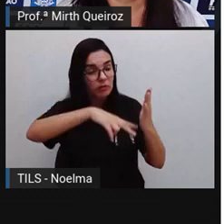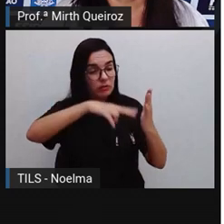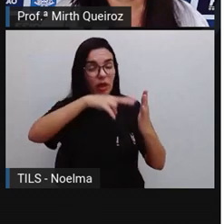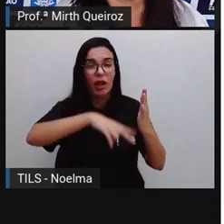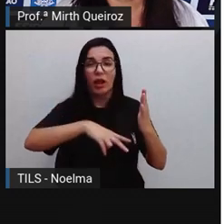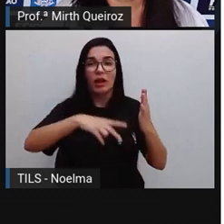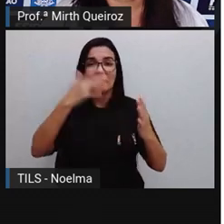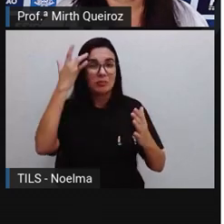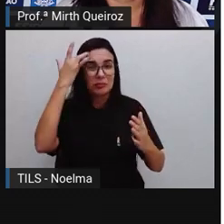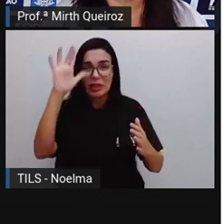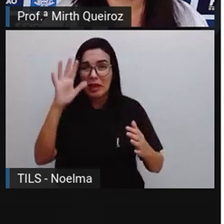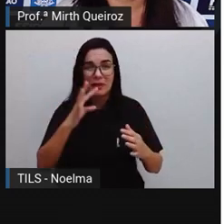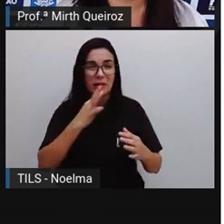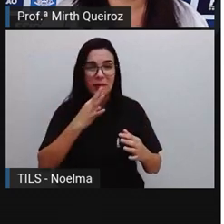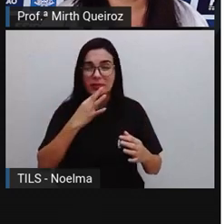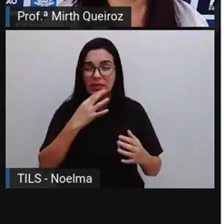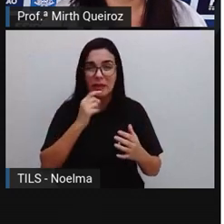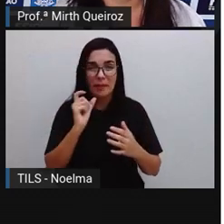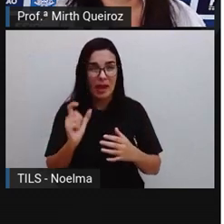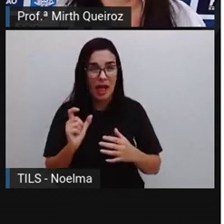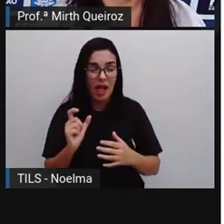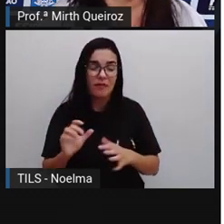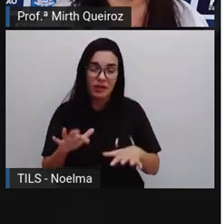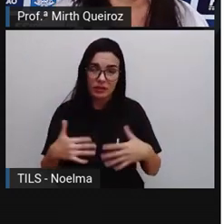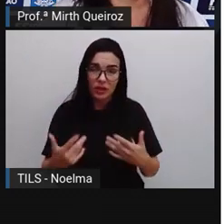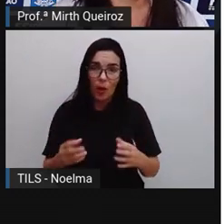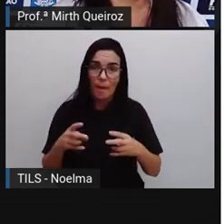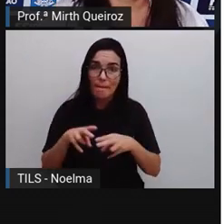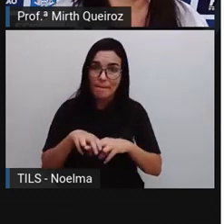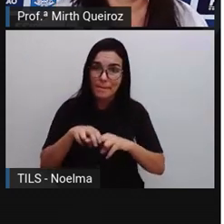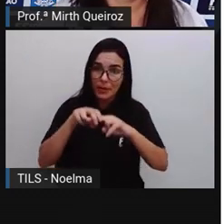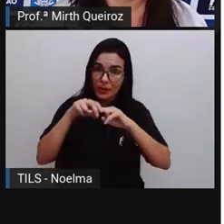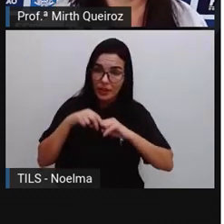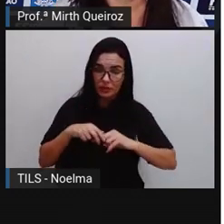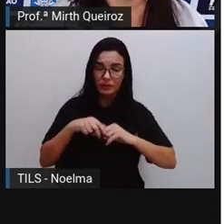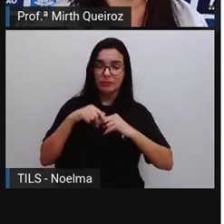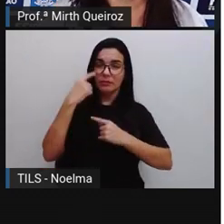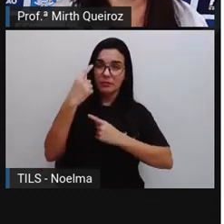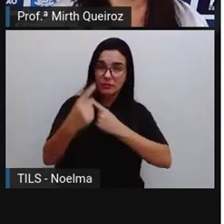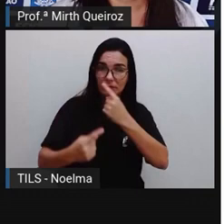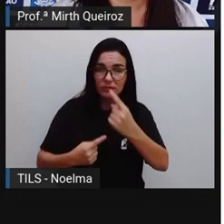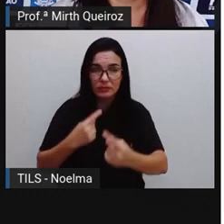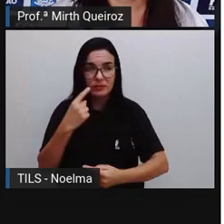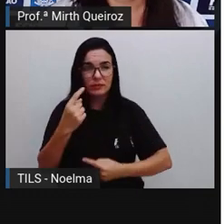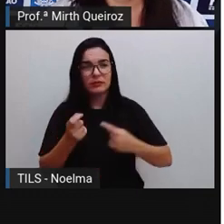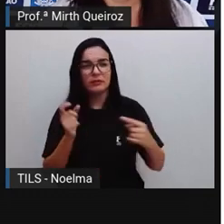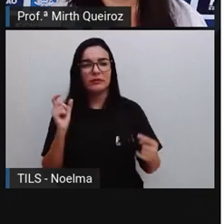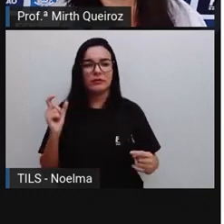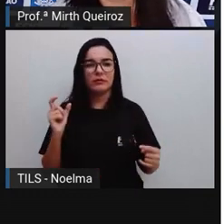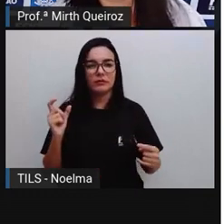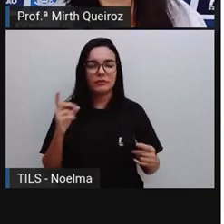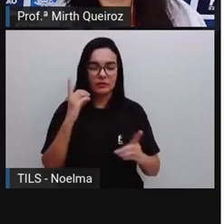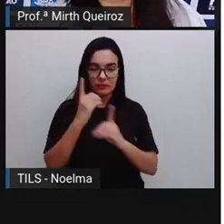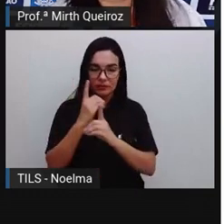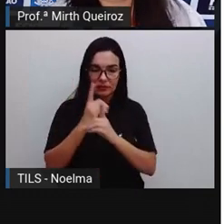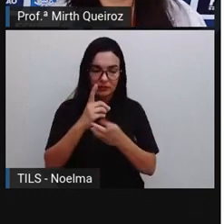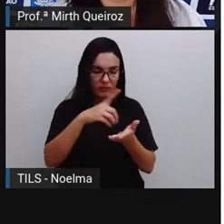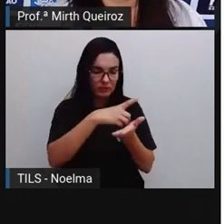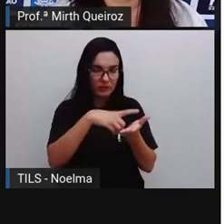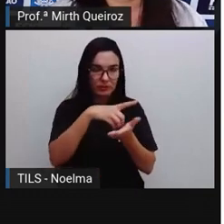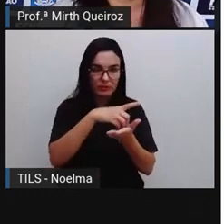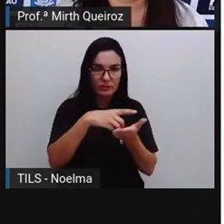que esses verbetes, né, que a gente encontra aí nos dicionários, que a gente encontra aí